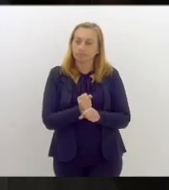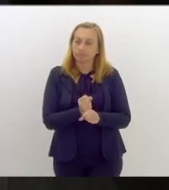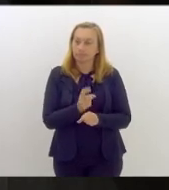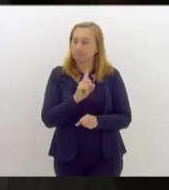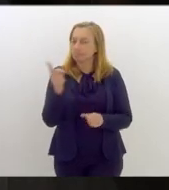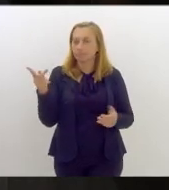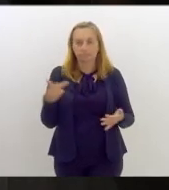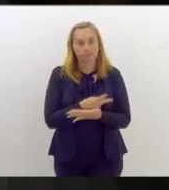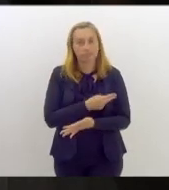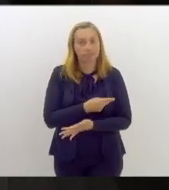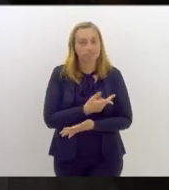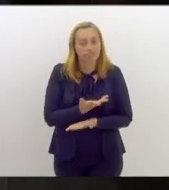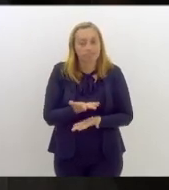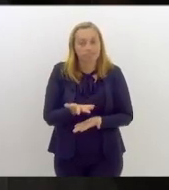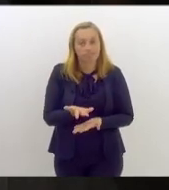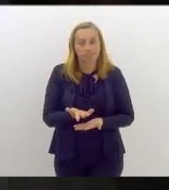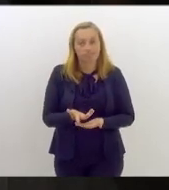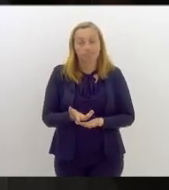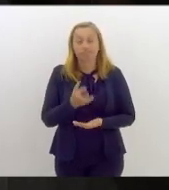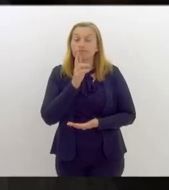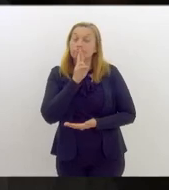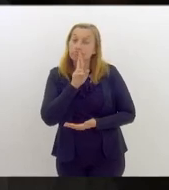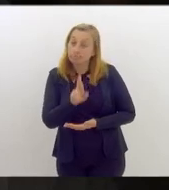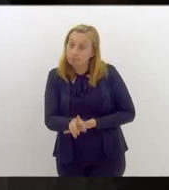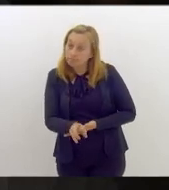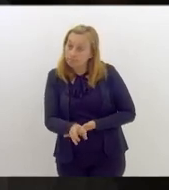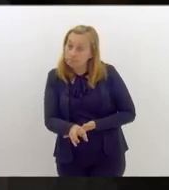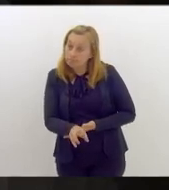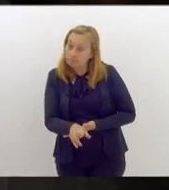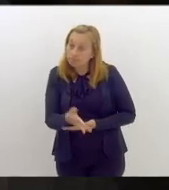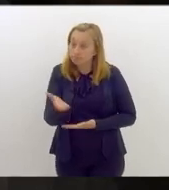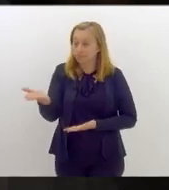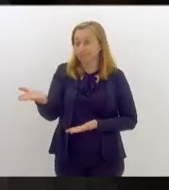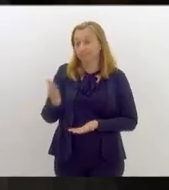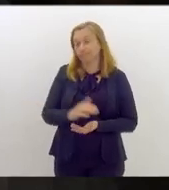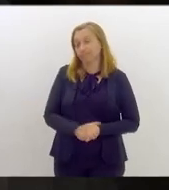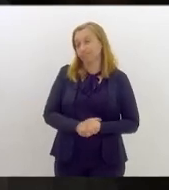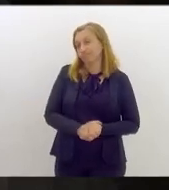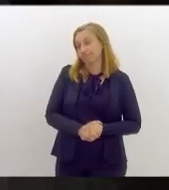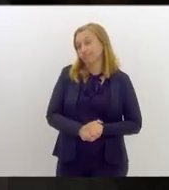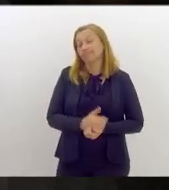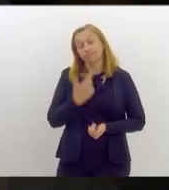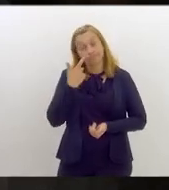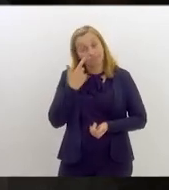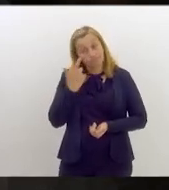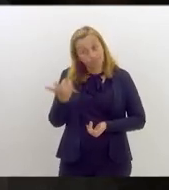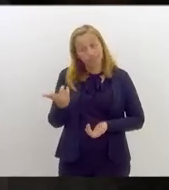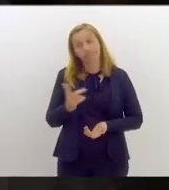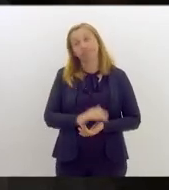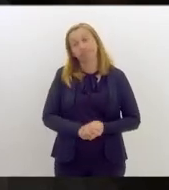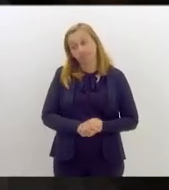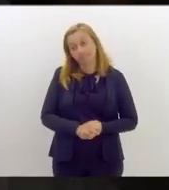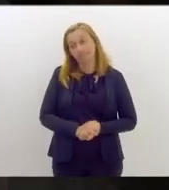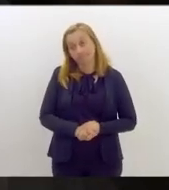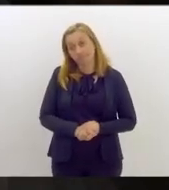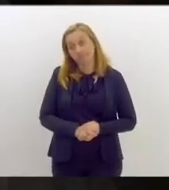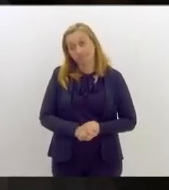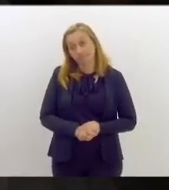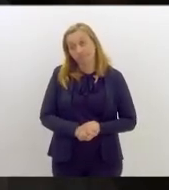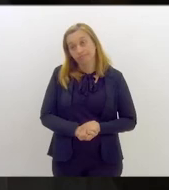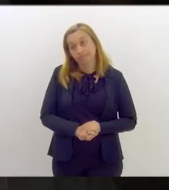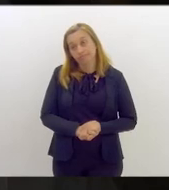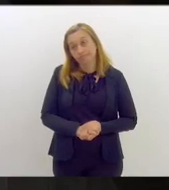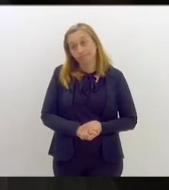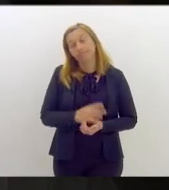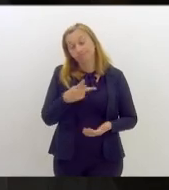Não aconteceu isso. O resultado está aí. Como prevíamos, né, ia